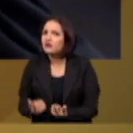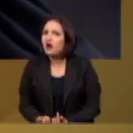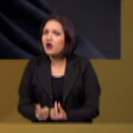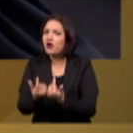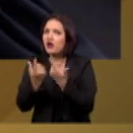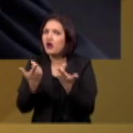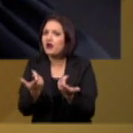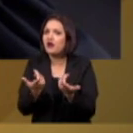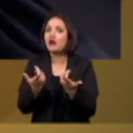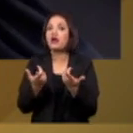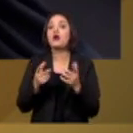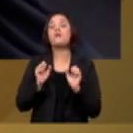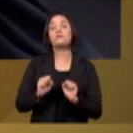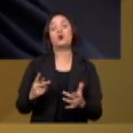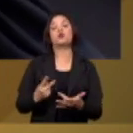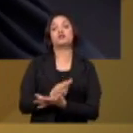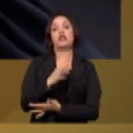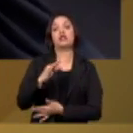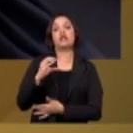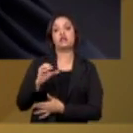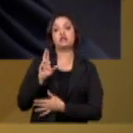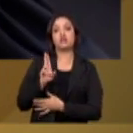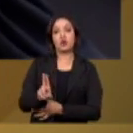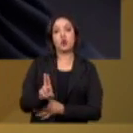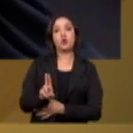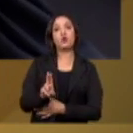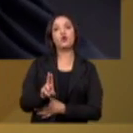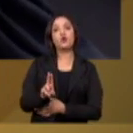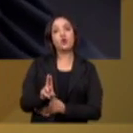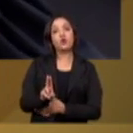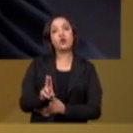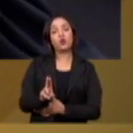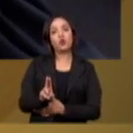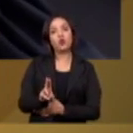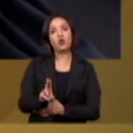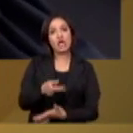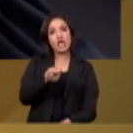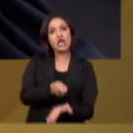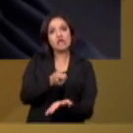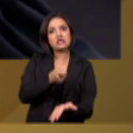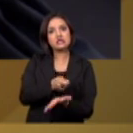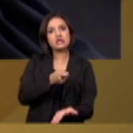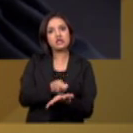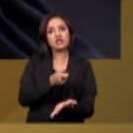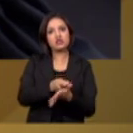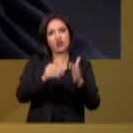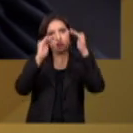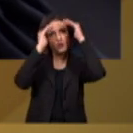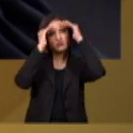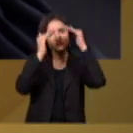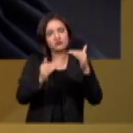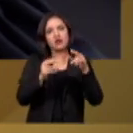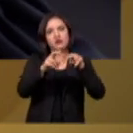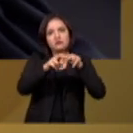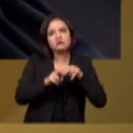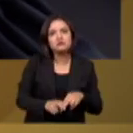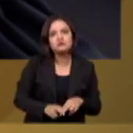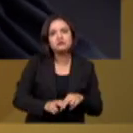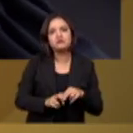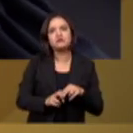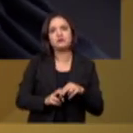desconsidere a personalidade jurídica assim e exigindo o cumprimento de obrigações ou